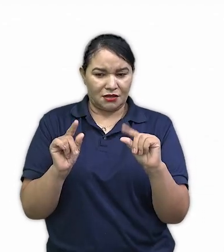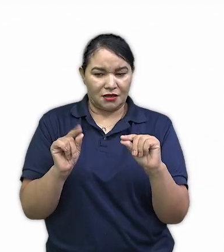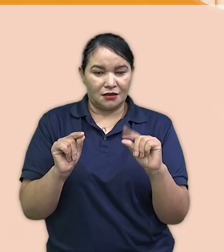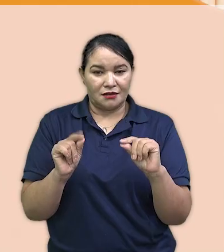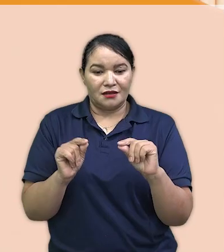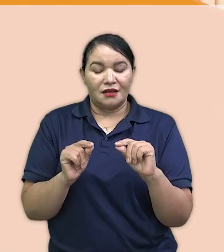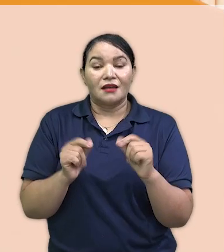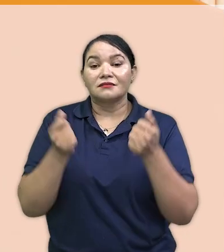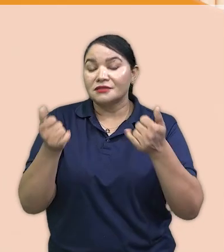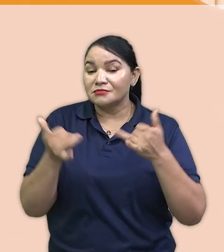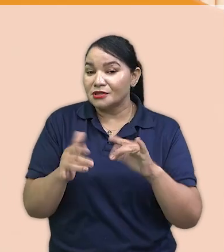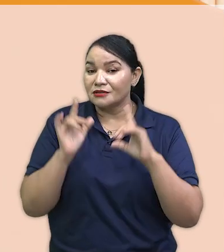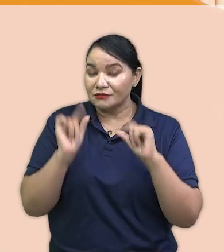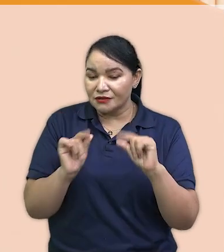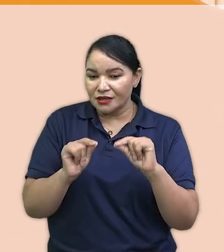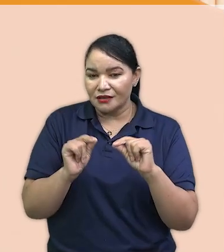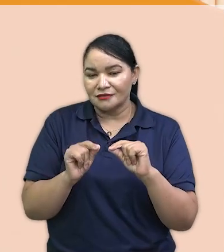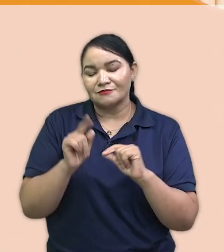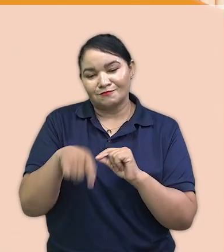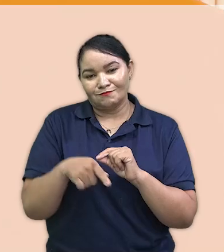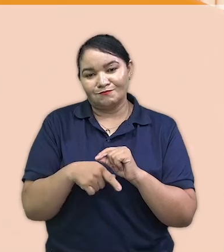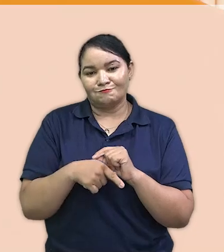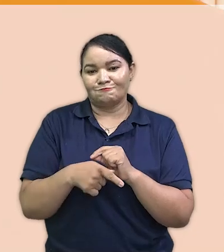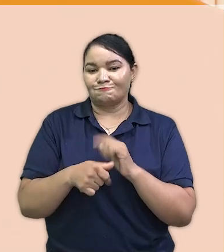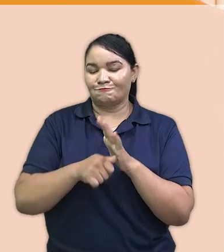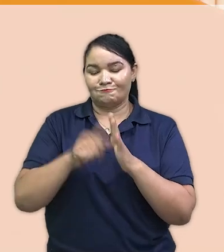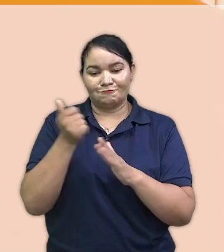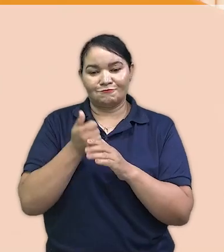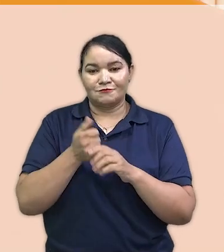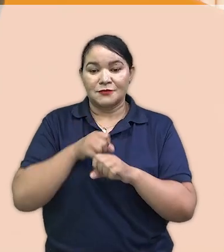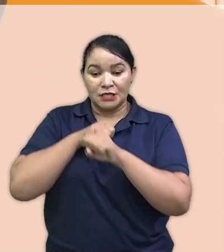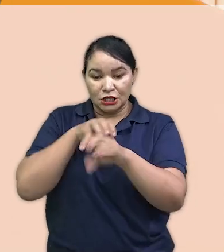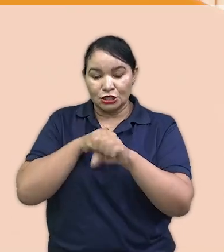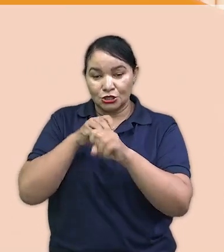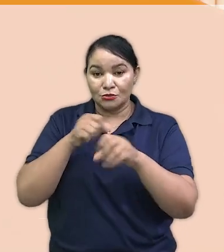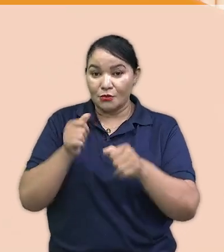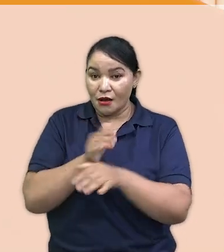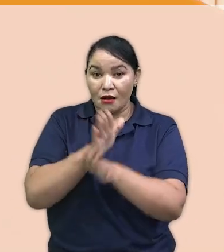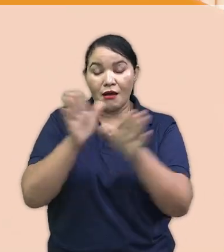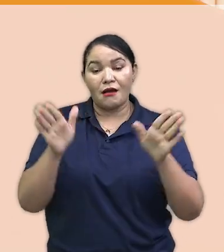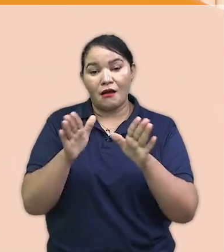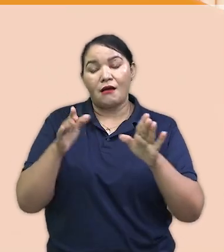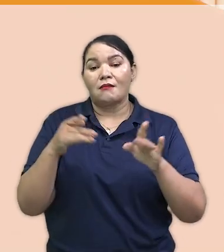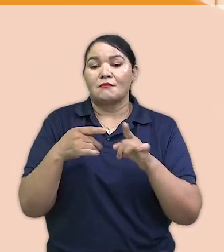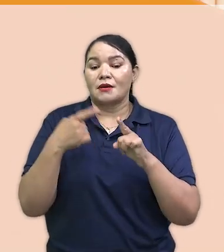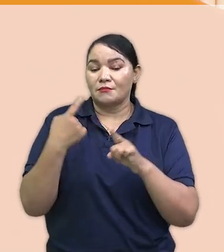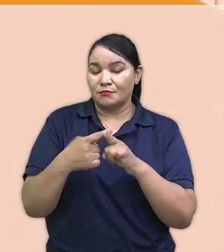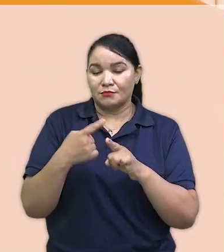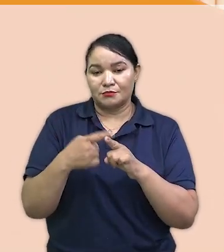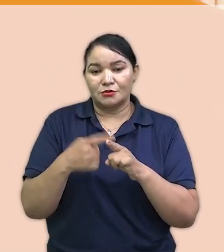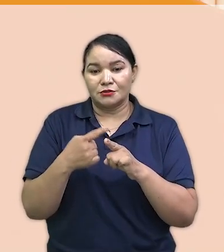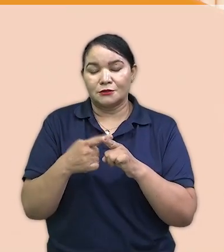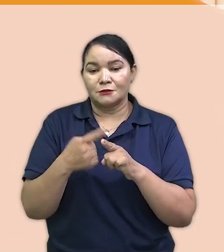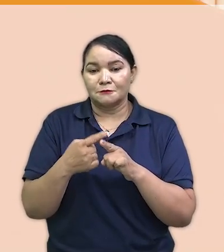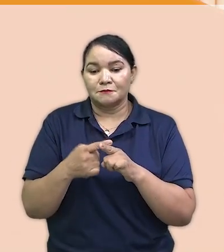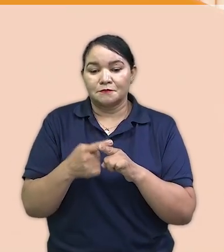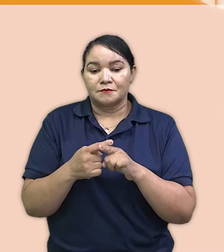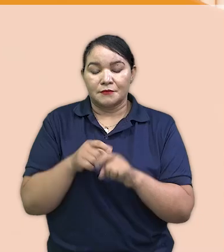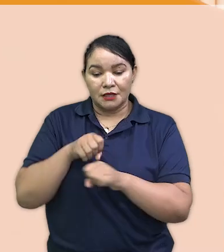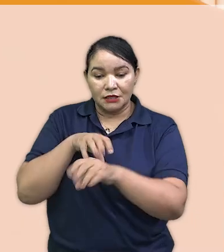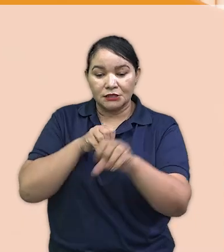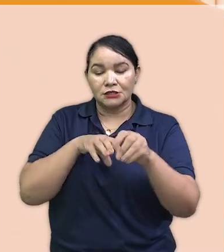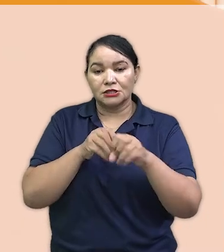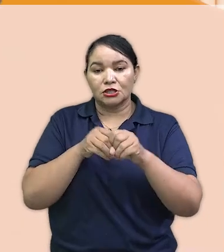isso, professor? Eu estou querendo dizer que a educação, ela é muito mais ampla do que simplesmente,